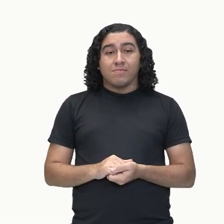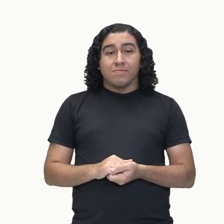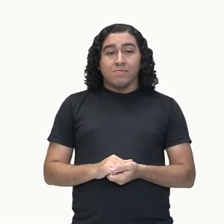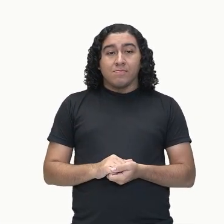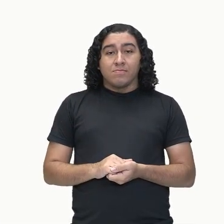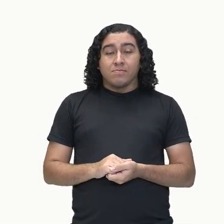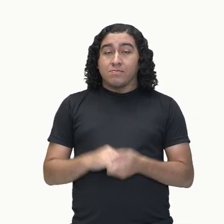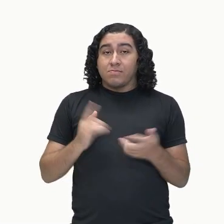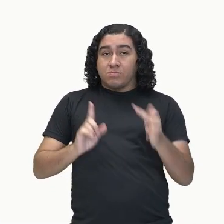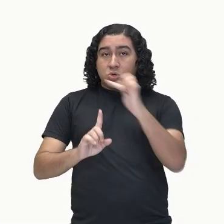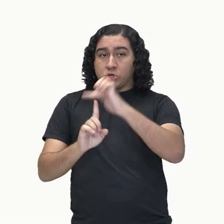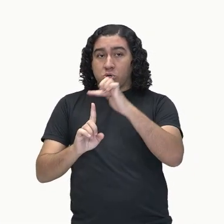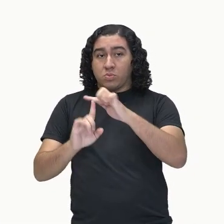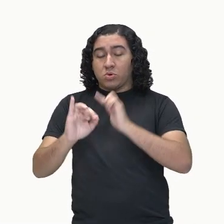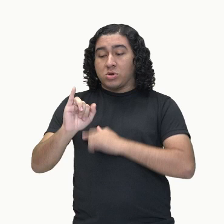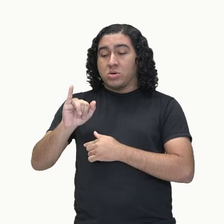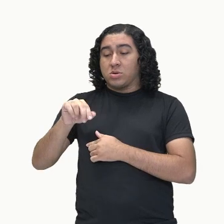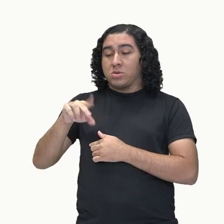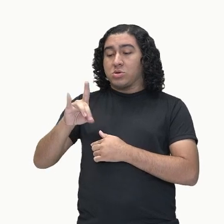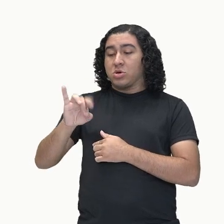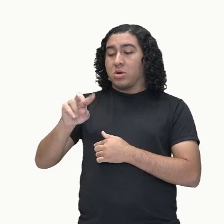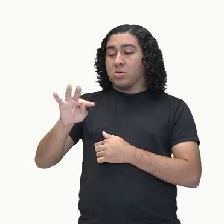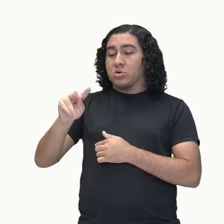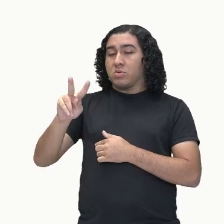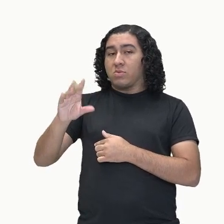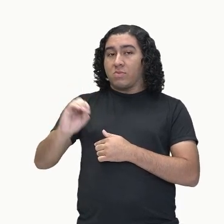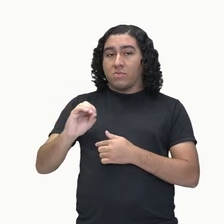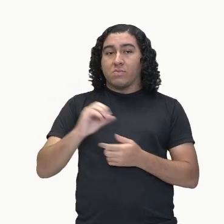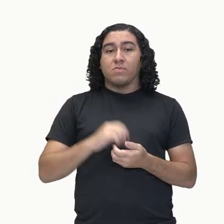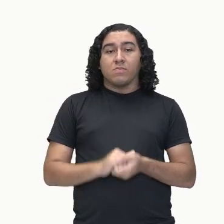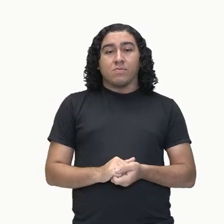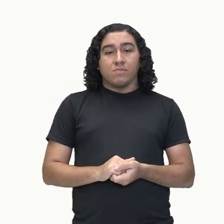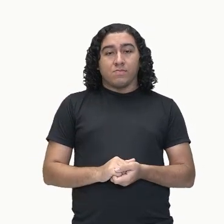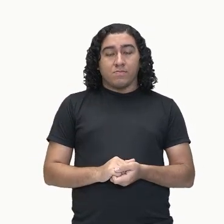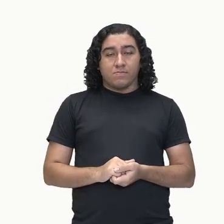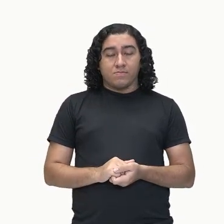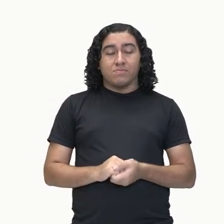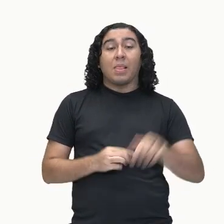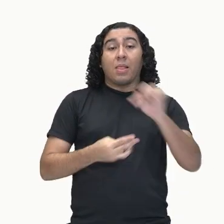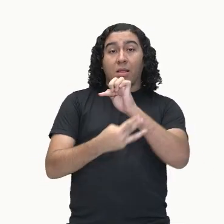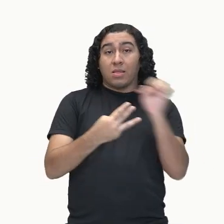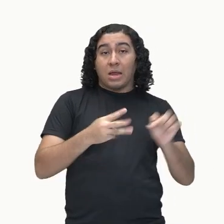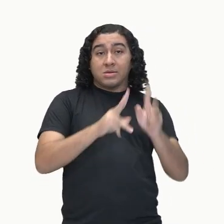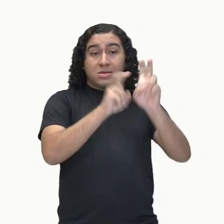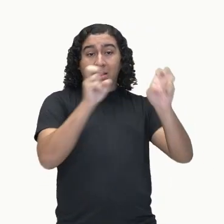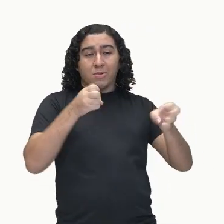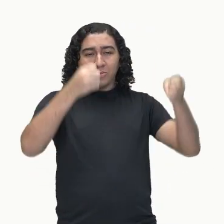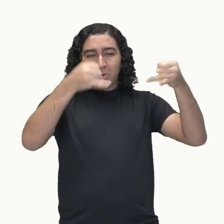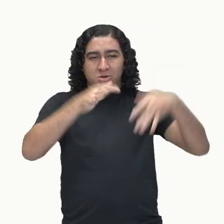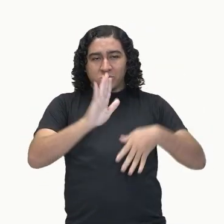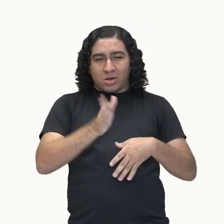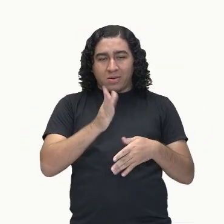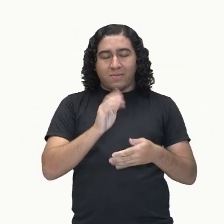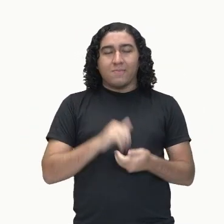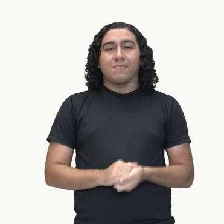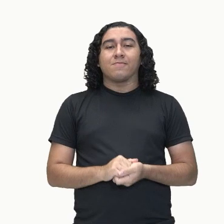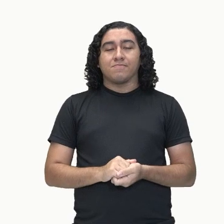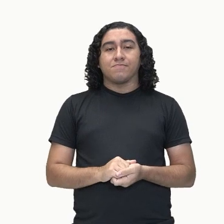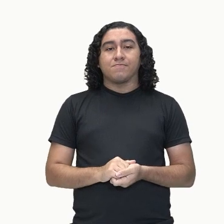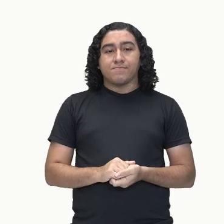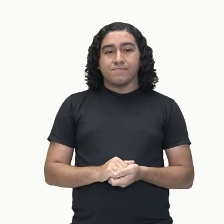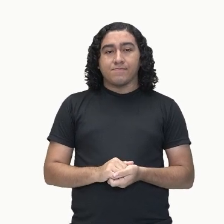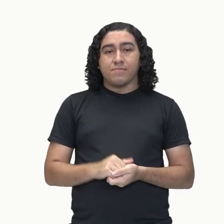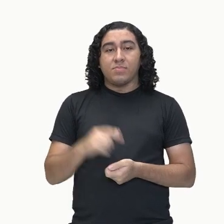Queen espanhol sobretudo para que três coisas que eu expliquei para vocês não foi situação